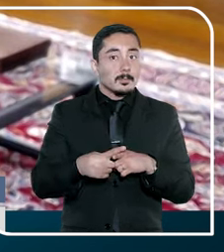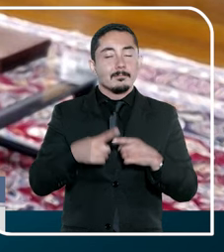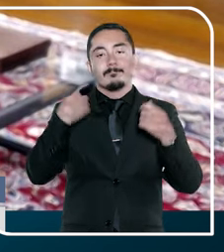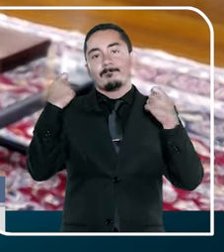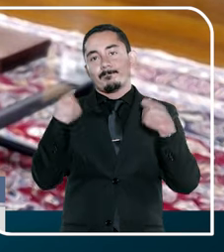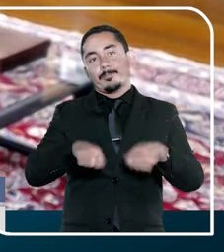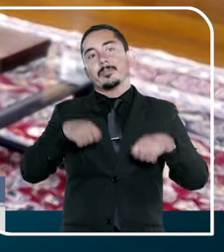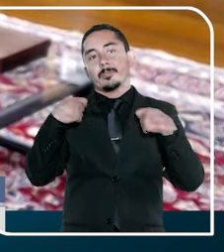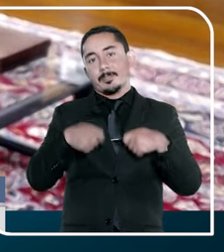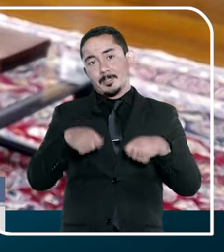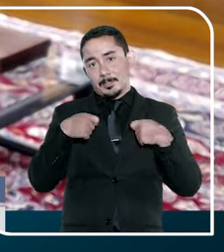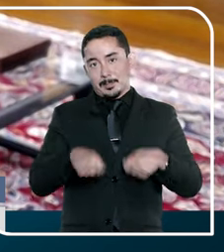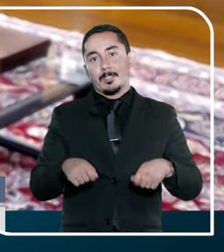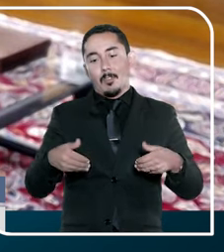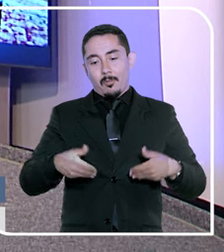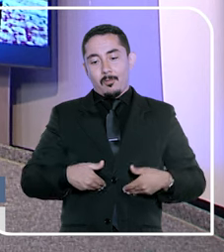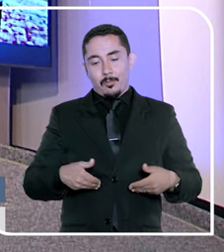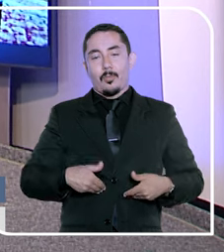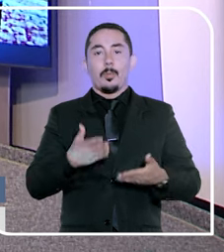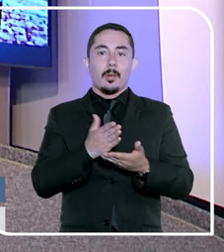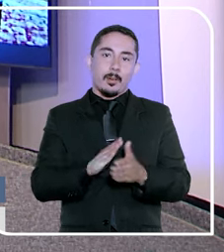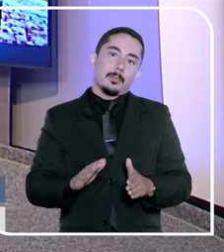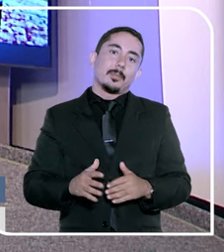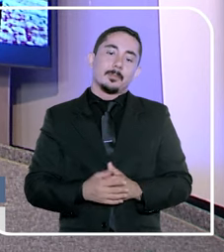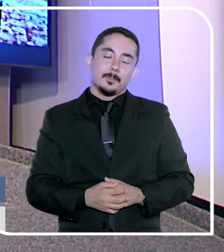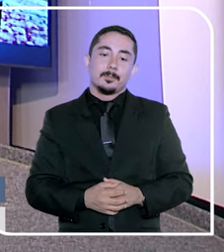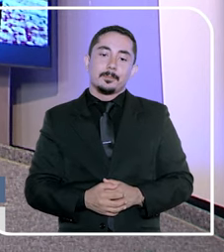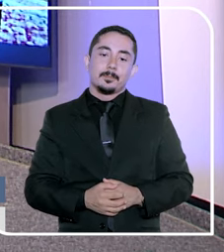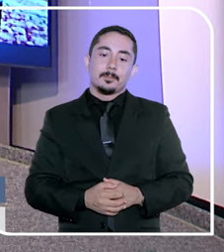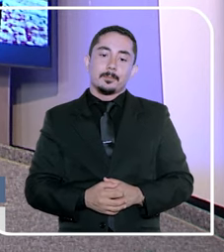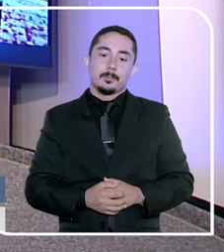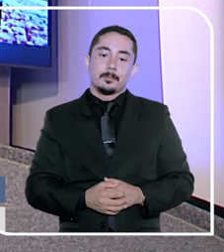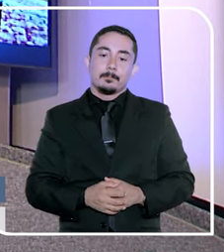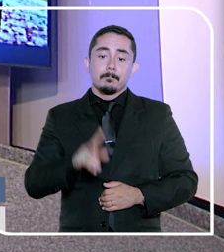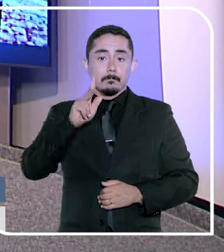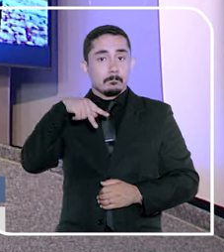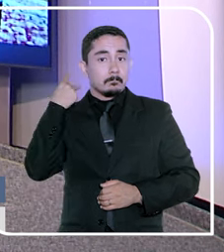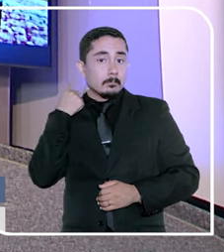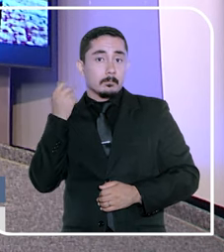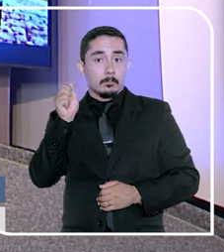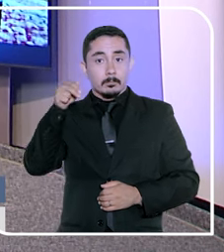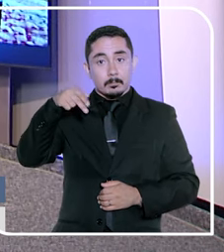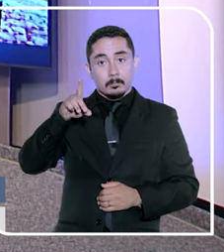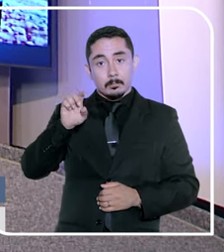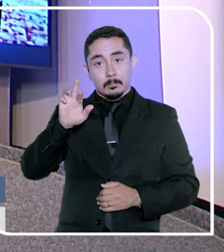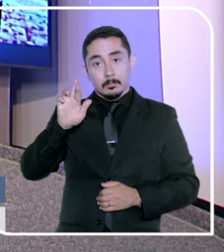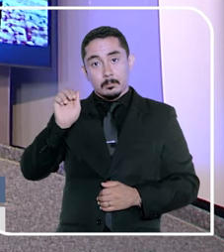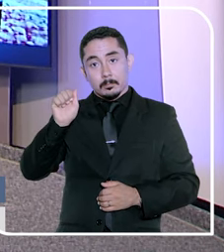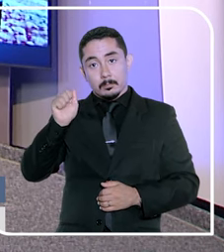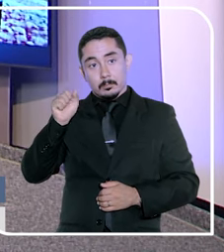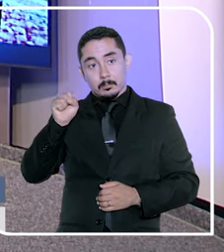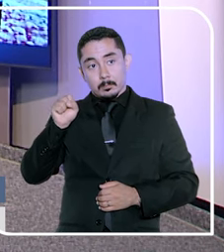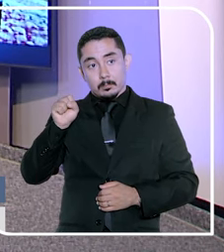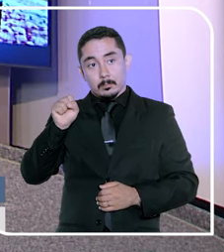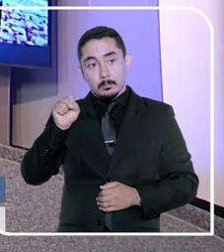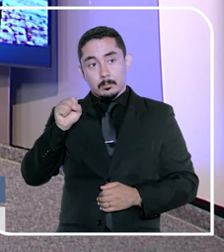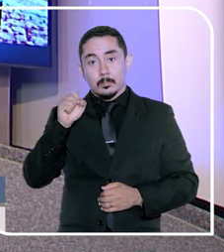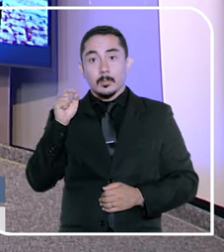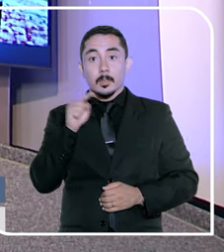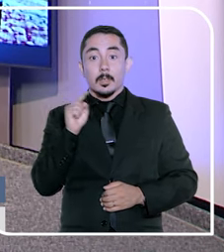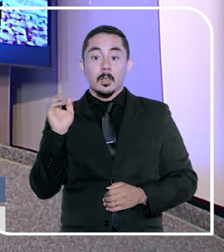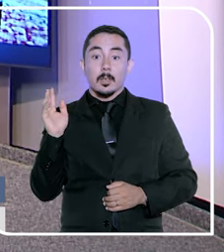satisfazer a forma procurador andr agora gostaria de saber se atos lesivos contra a